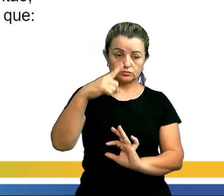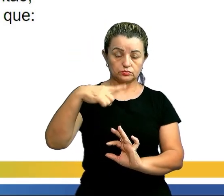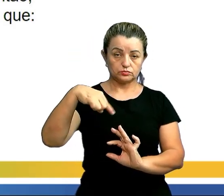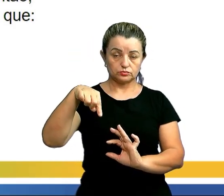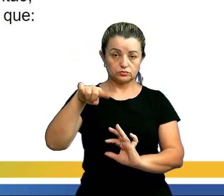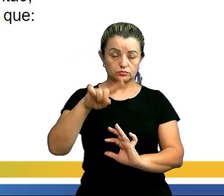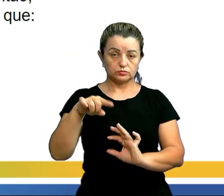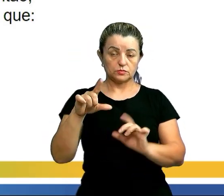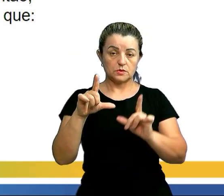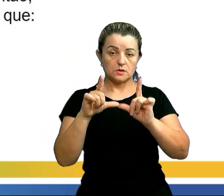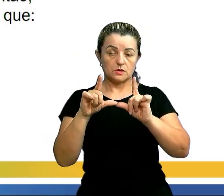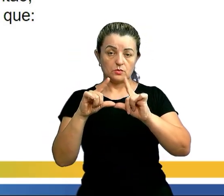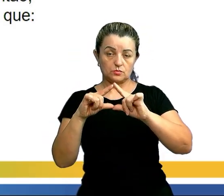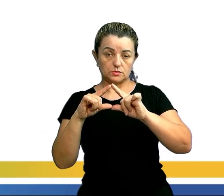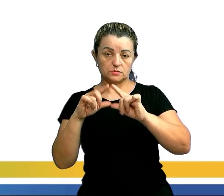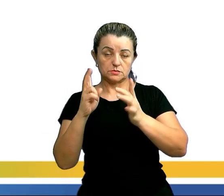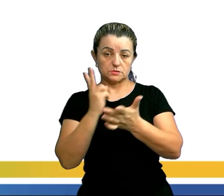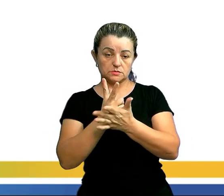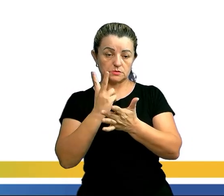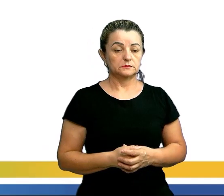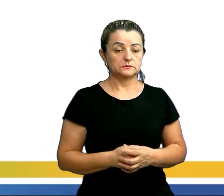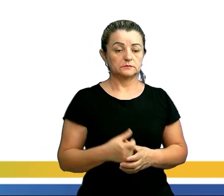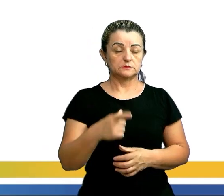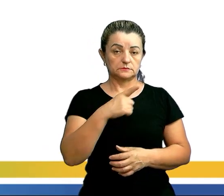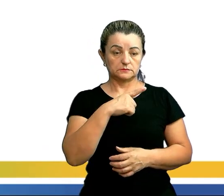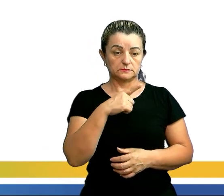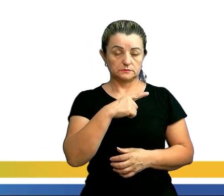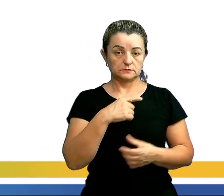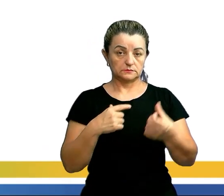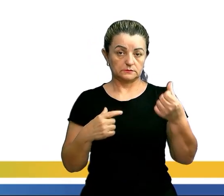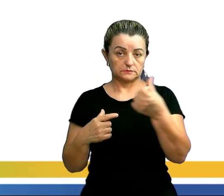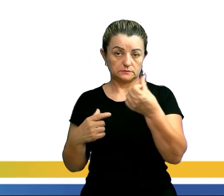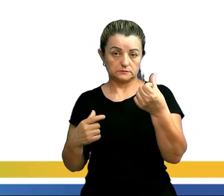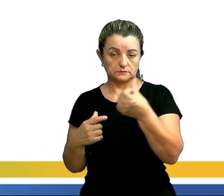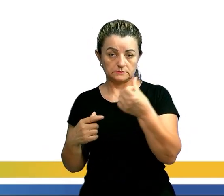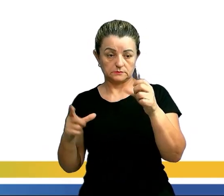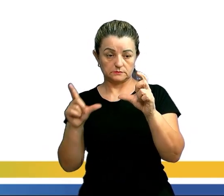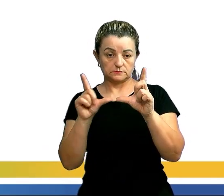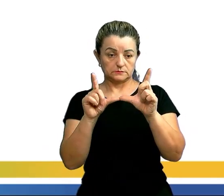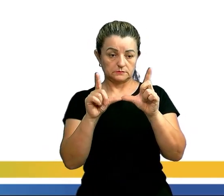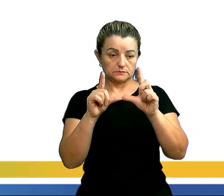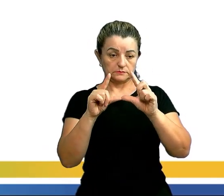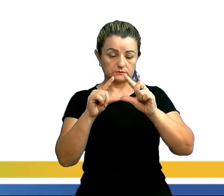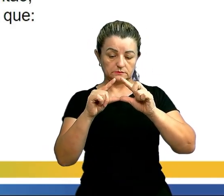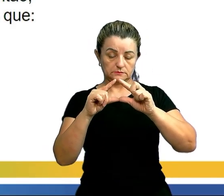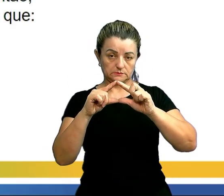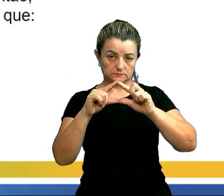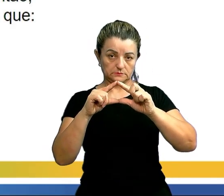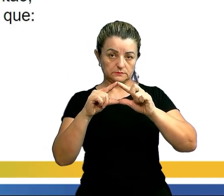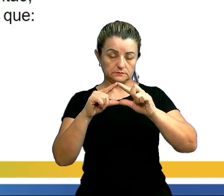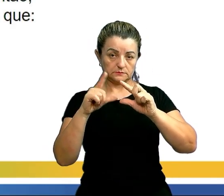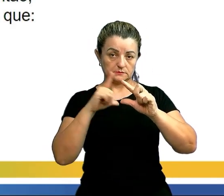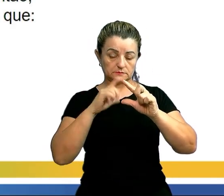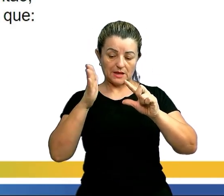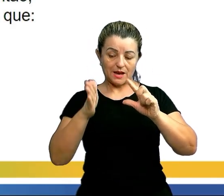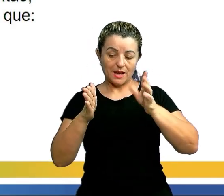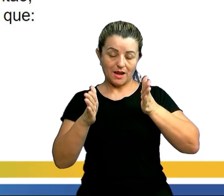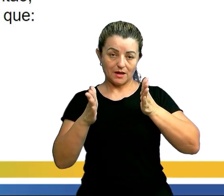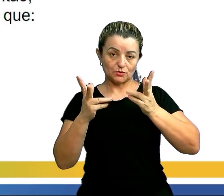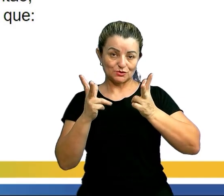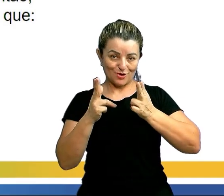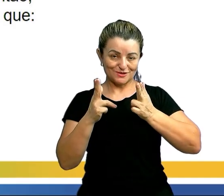esse triângulo é sempre equilátero. Por quê, professor? Porque eu tenho aqui, ó. Se eu fizer o triângulo aqui, é um triângulo equilátero. Ele sai